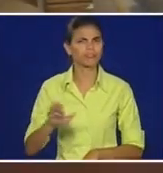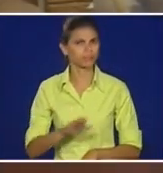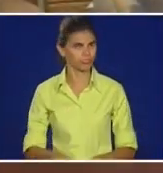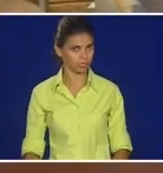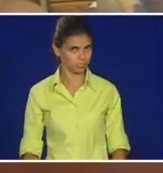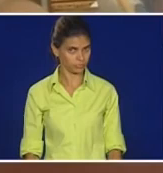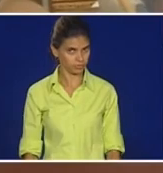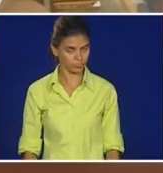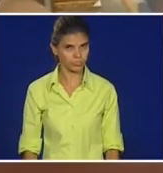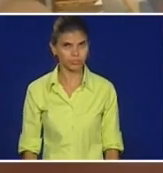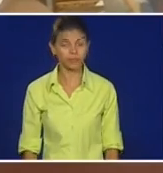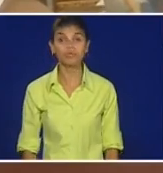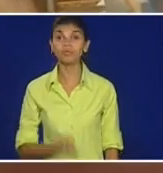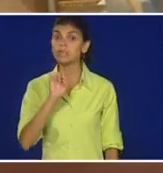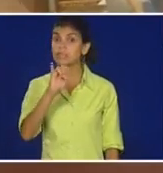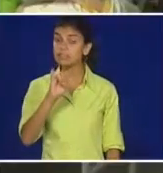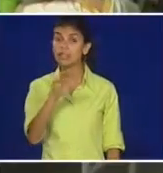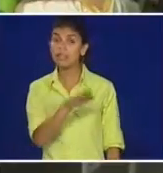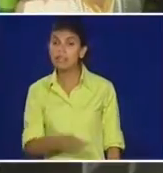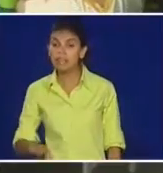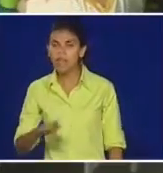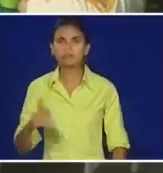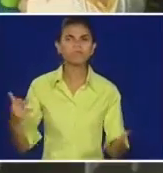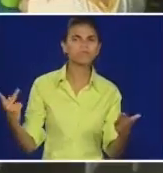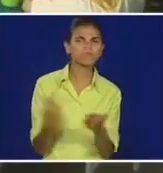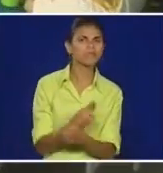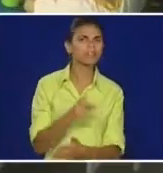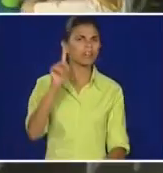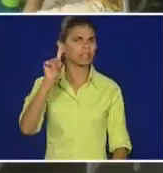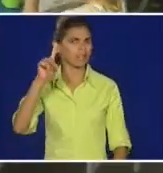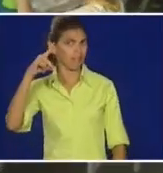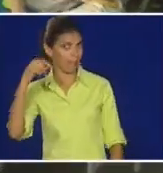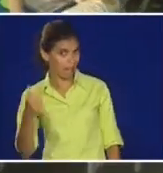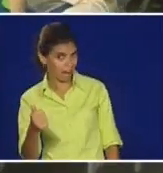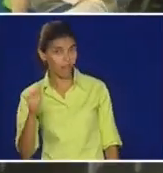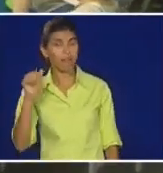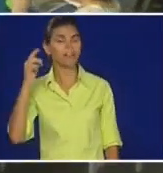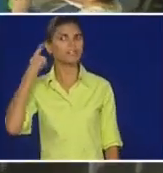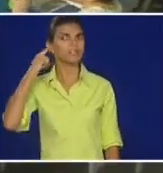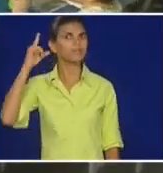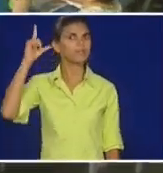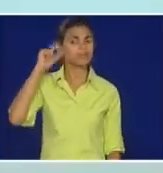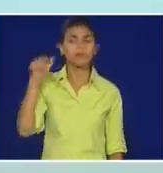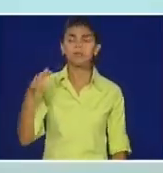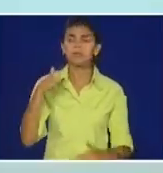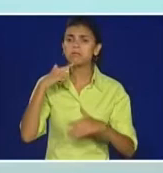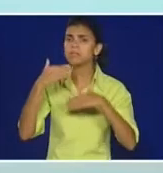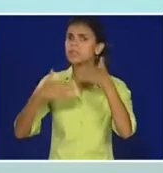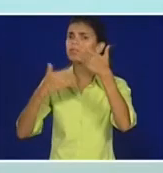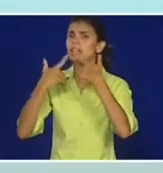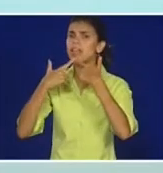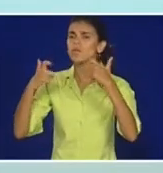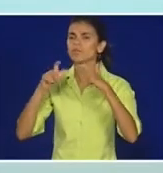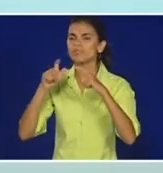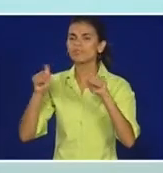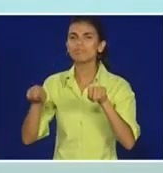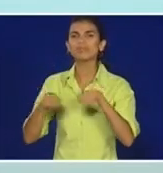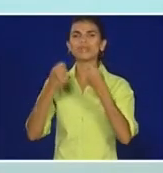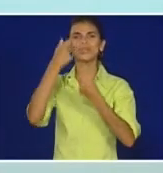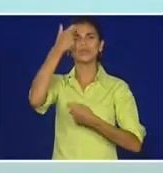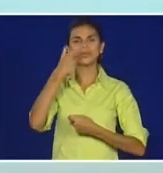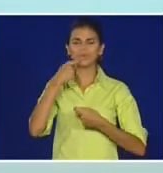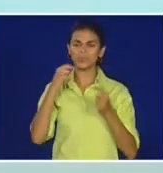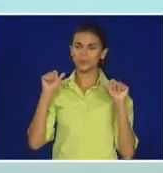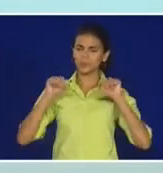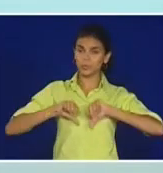Quando uma criança apresenta deficiência auditiva, o seu desenvolvimento linguístico estará prejudicado. Na escola regular, é